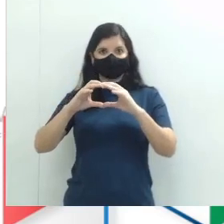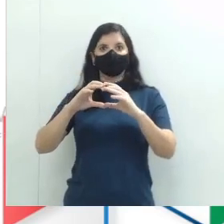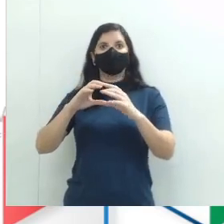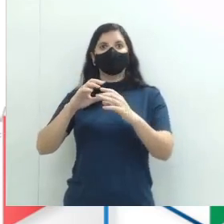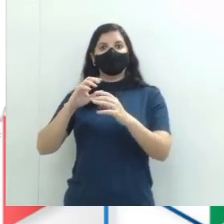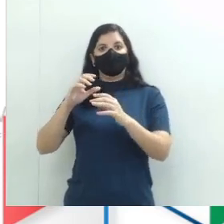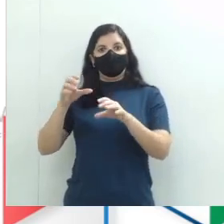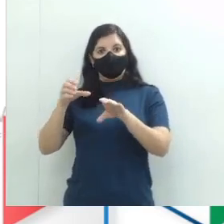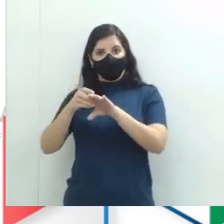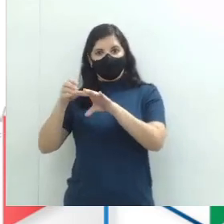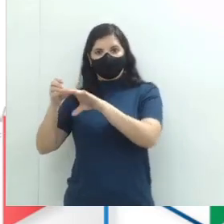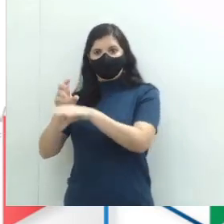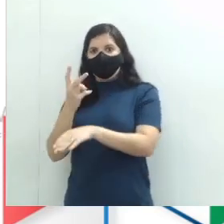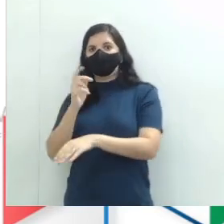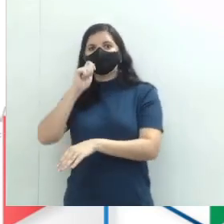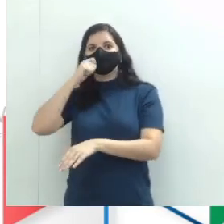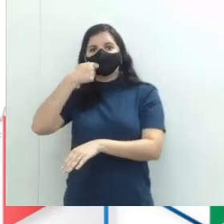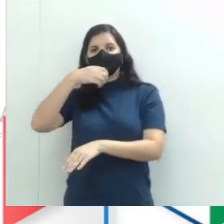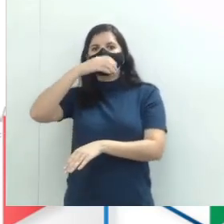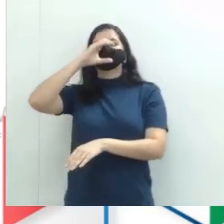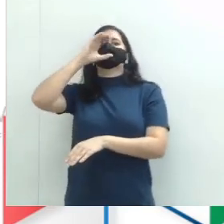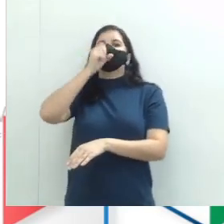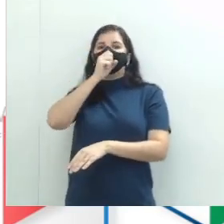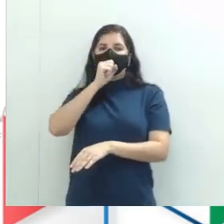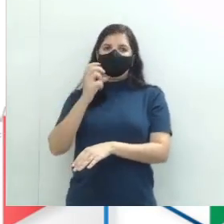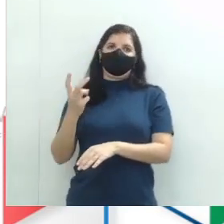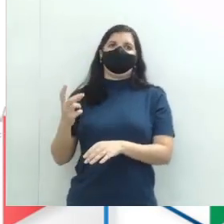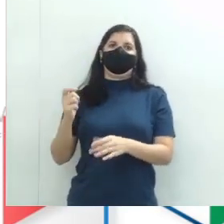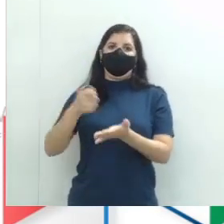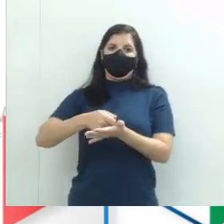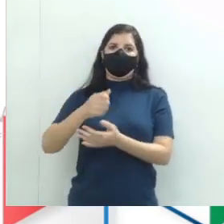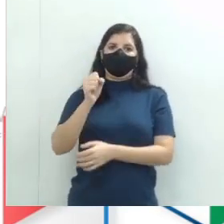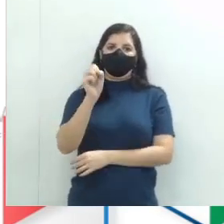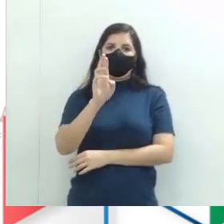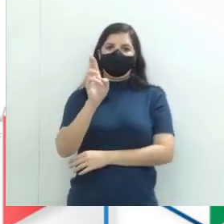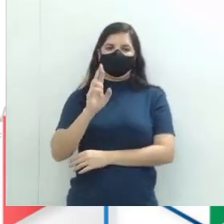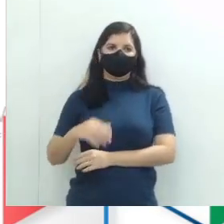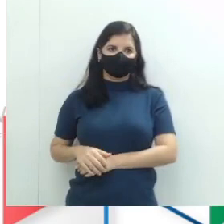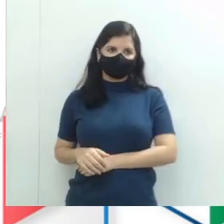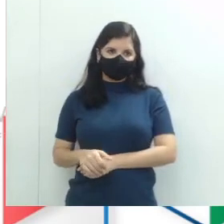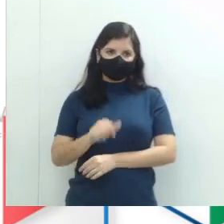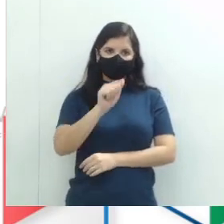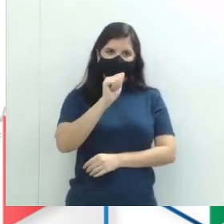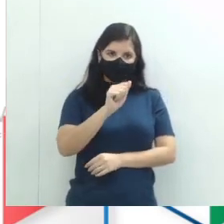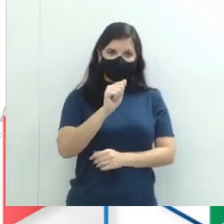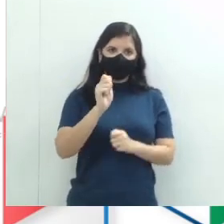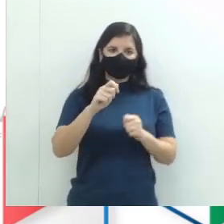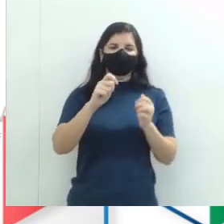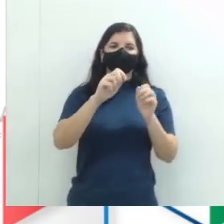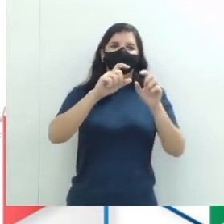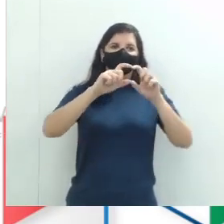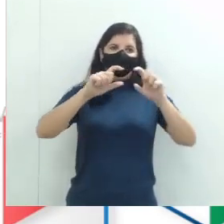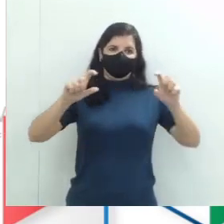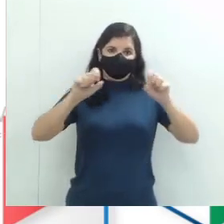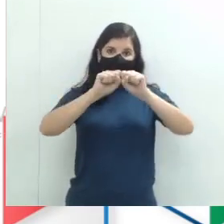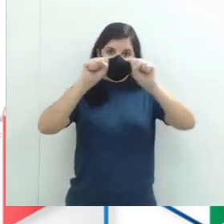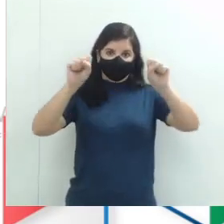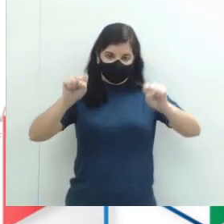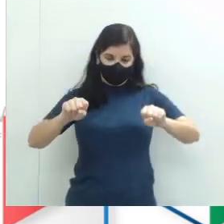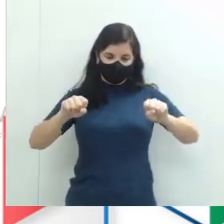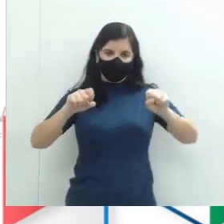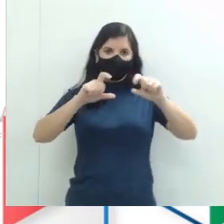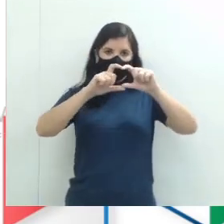por R$8. Tem duas possibilidades para eles aí. Letra A pede para que você escreva um sistema